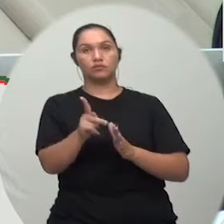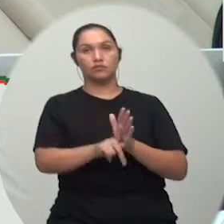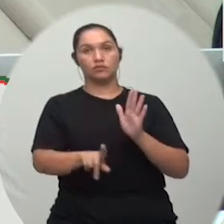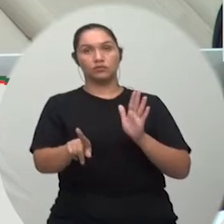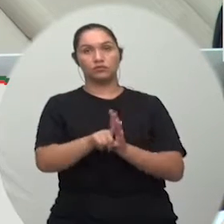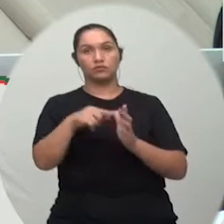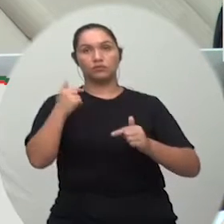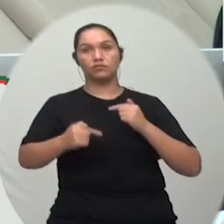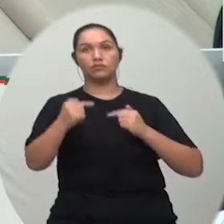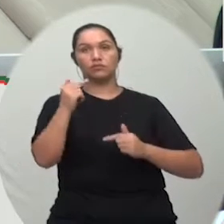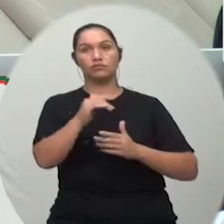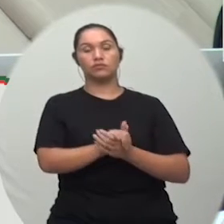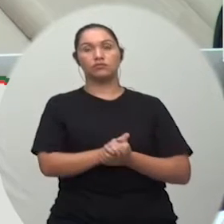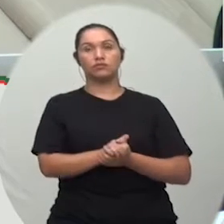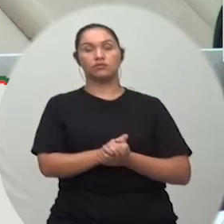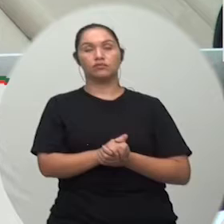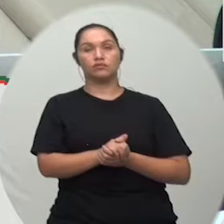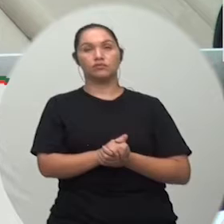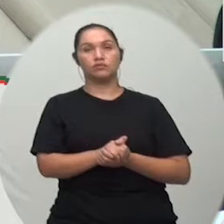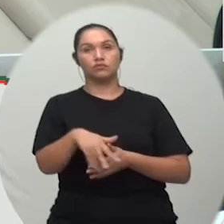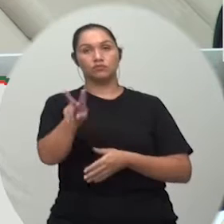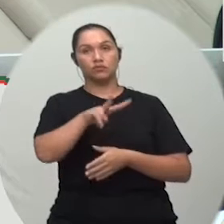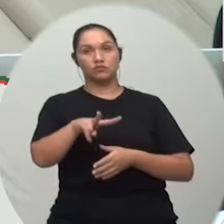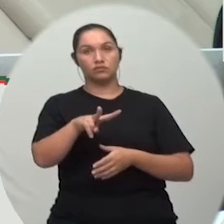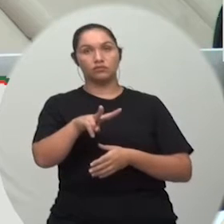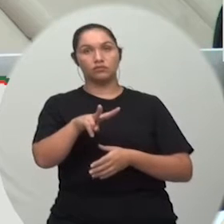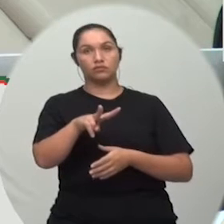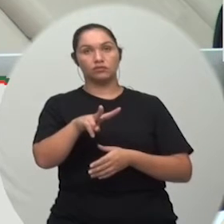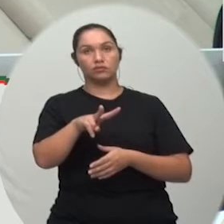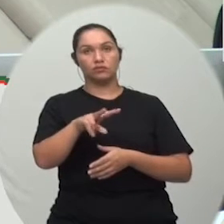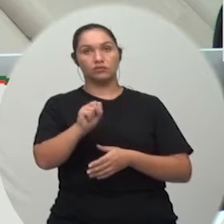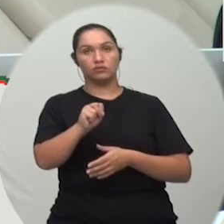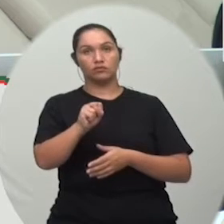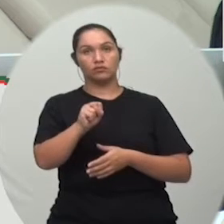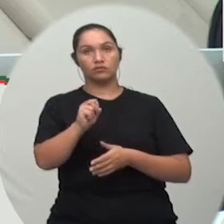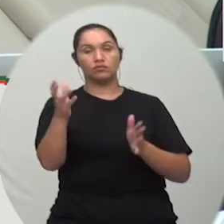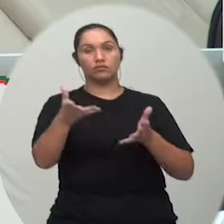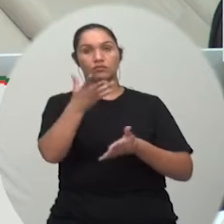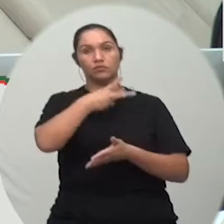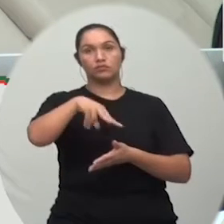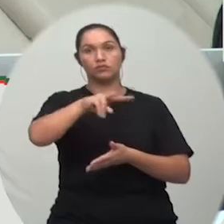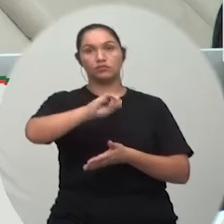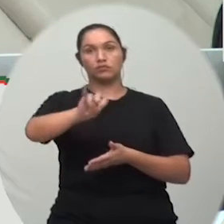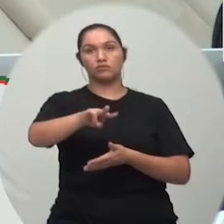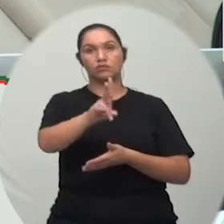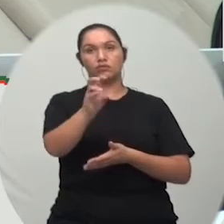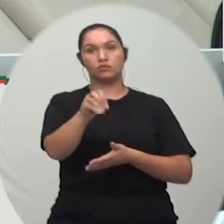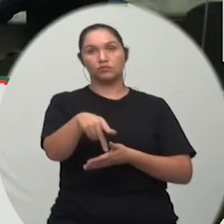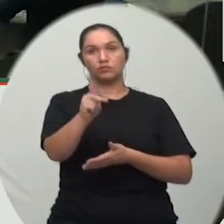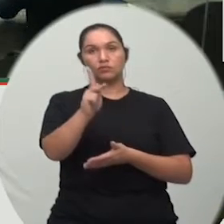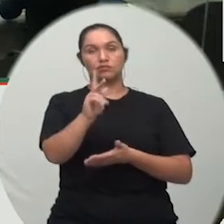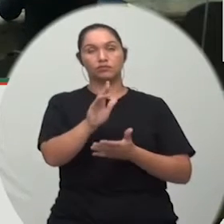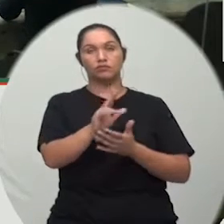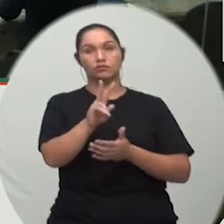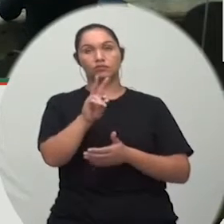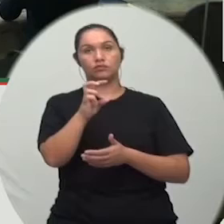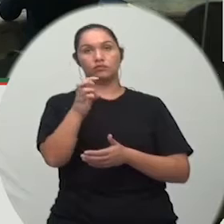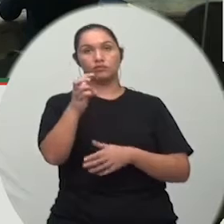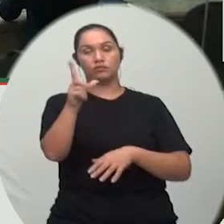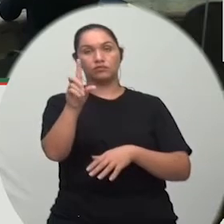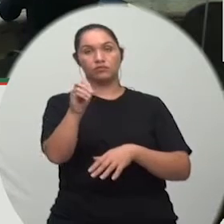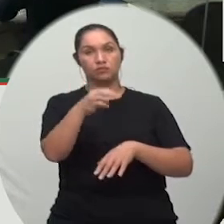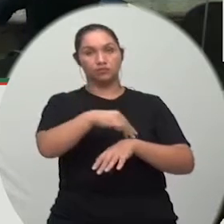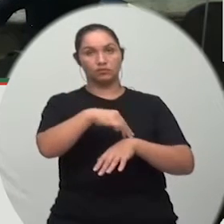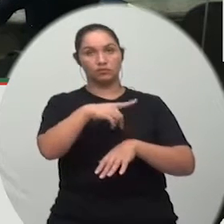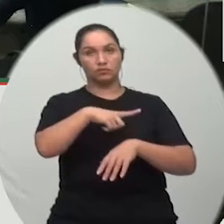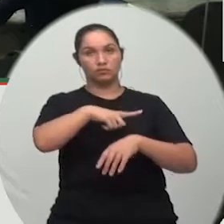Em discussão o projeto. Não... Com a palavra o vereador Júlio César Kaminski. Vossa Excelência dispõe de 10